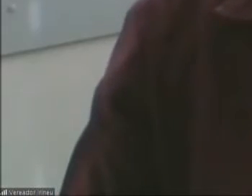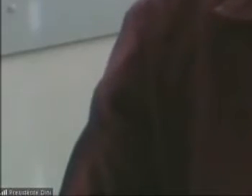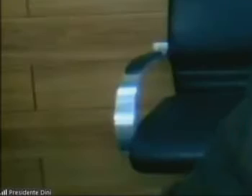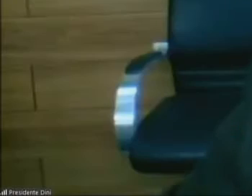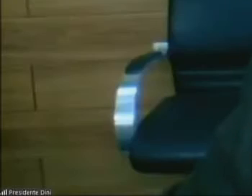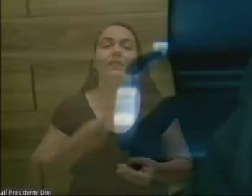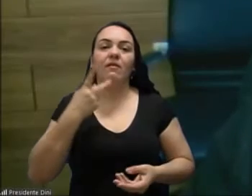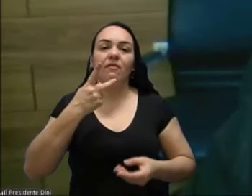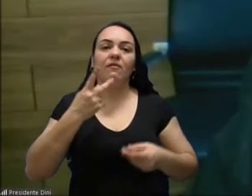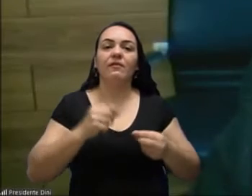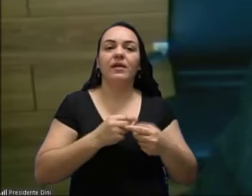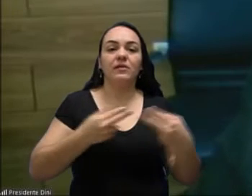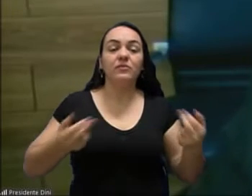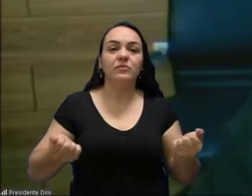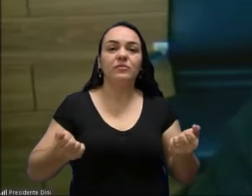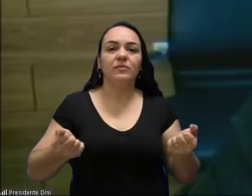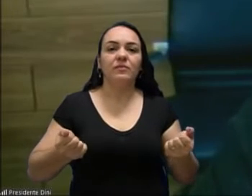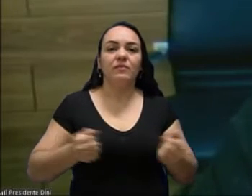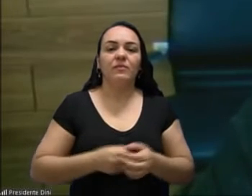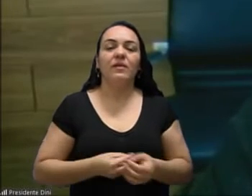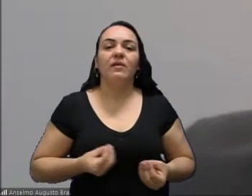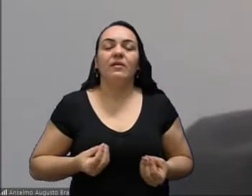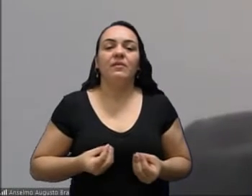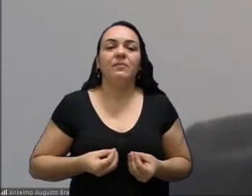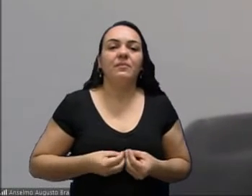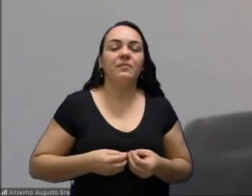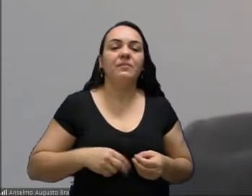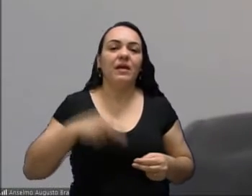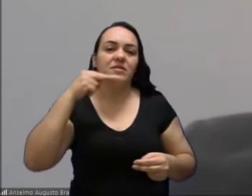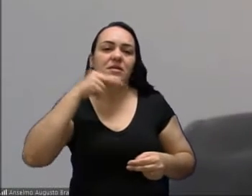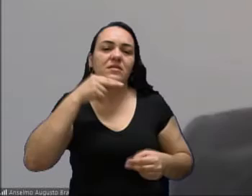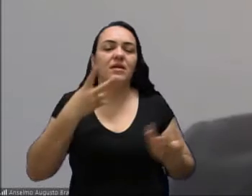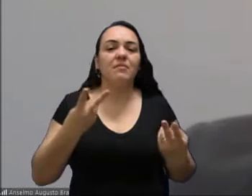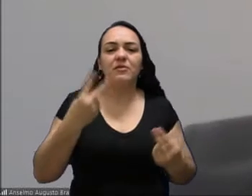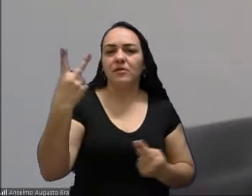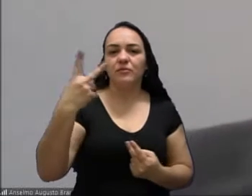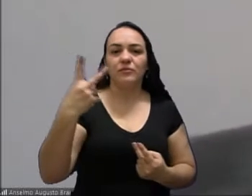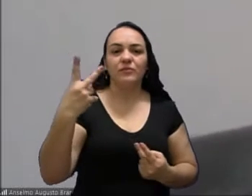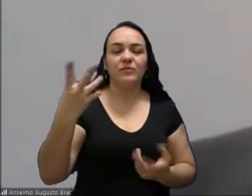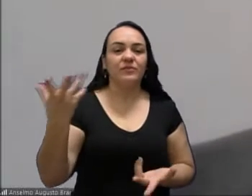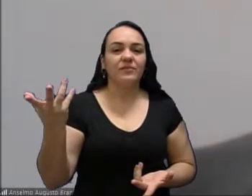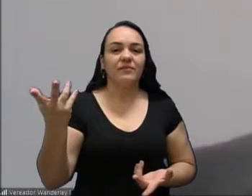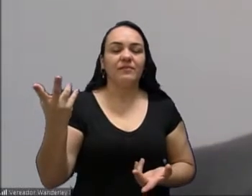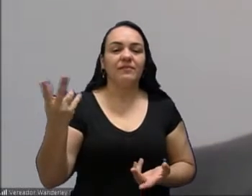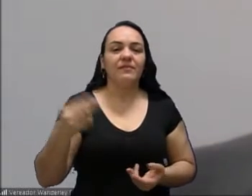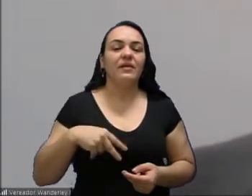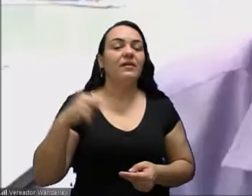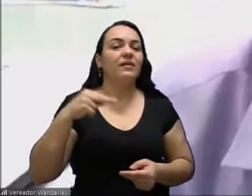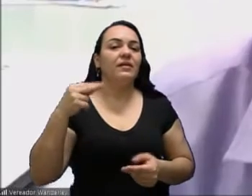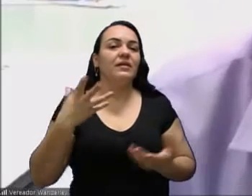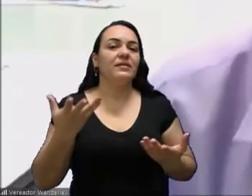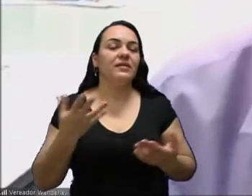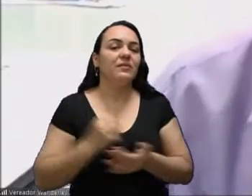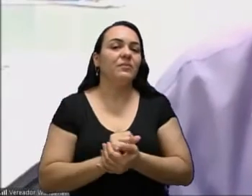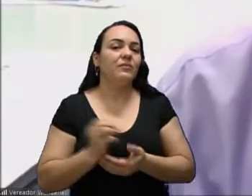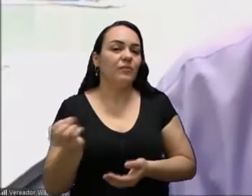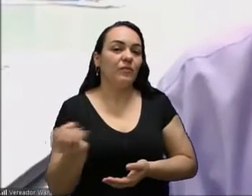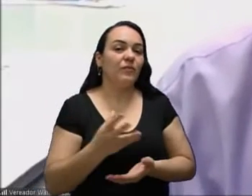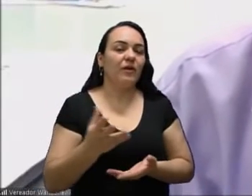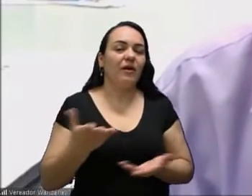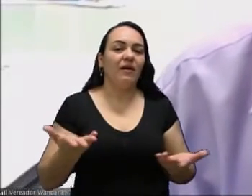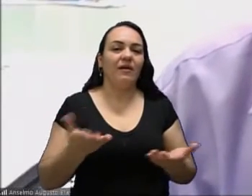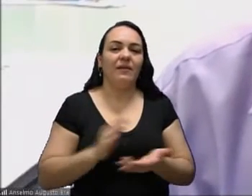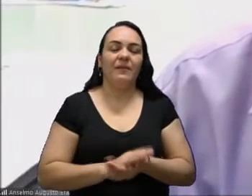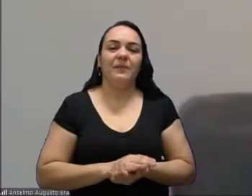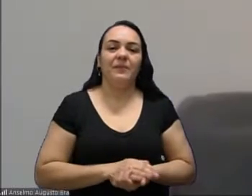Anselmo, vai falar alguma coisa? Anselmo Bás ou Anselmo Neto? Tem dois Anselmo. Anselmo Bás Eu